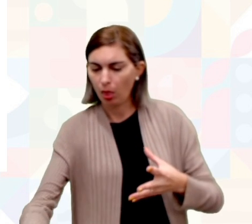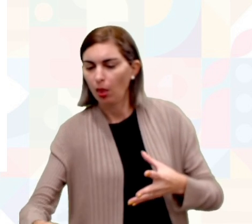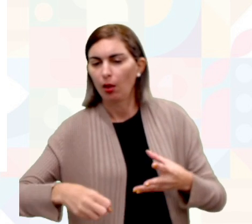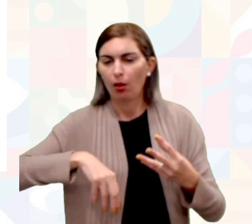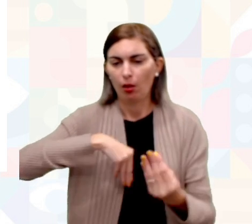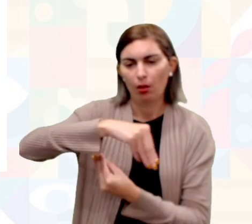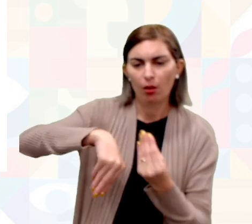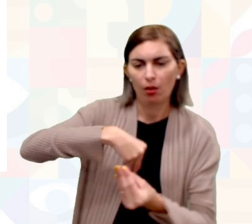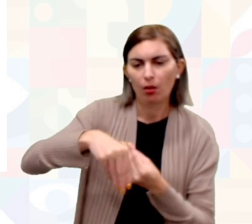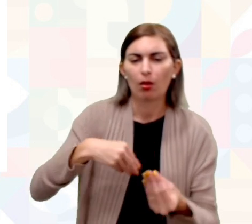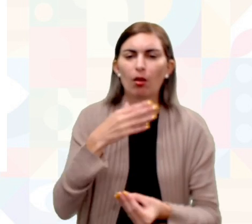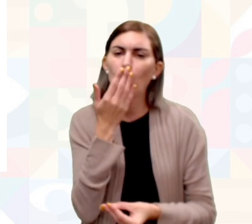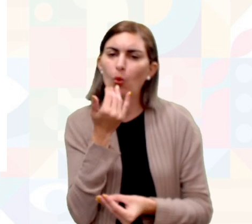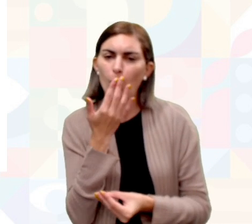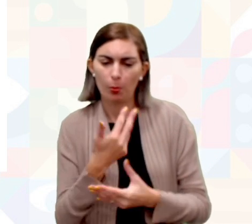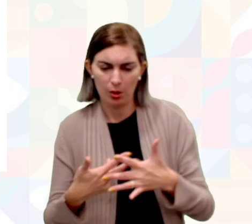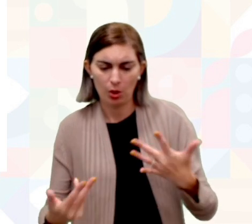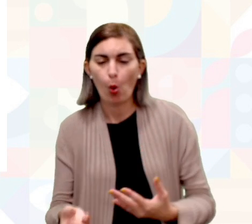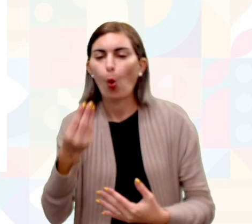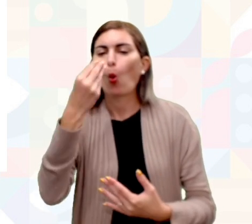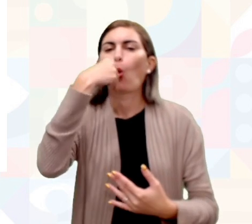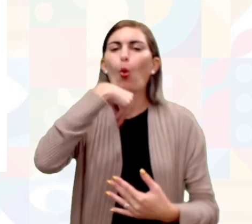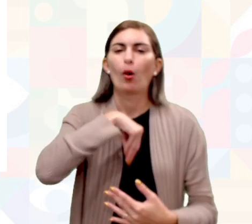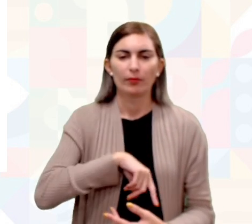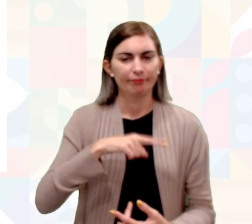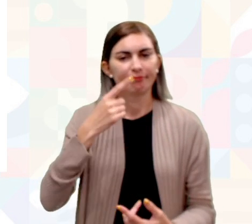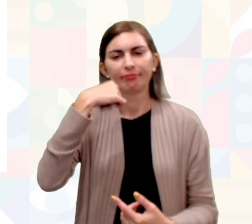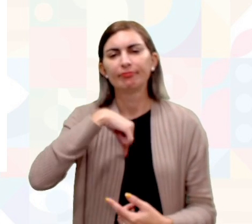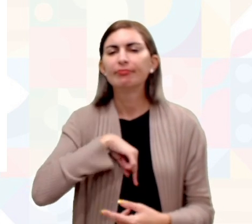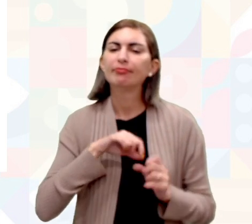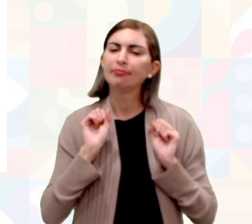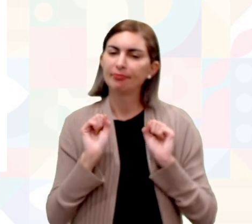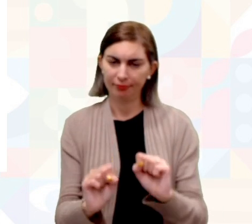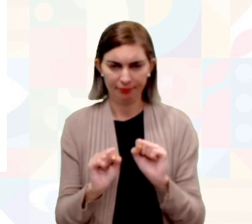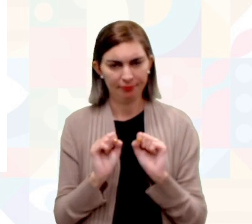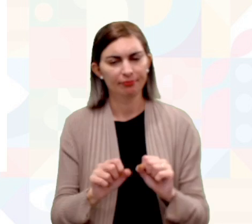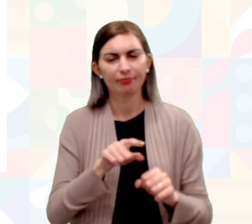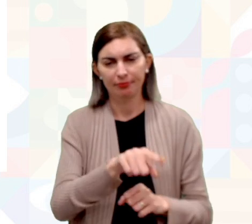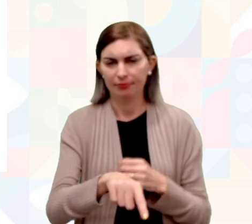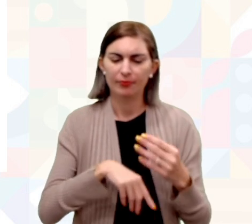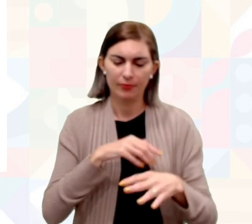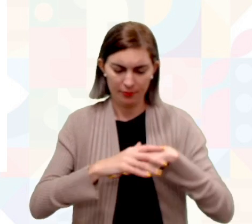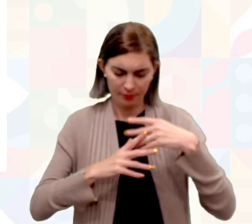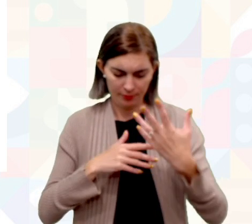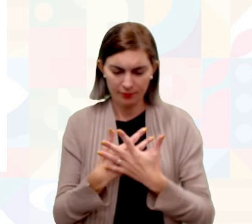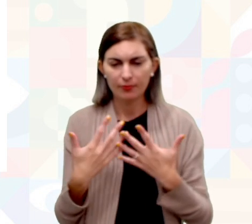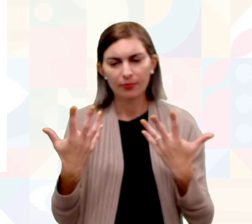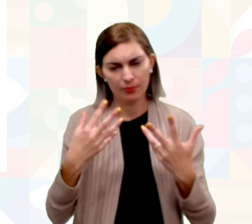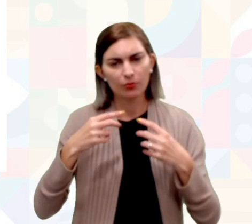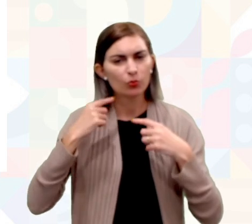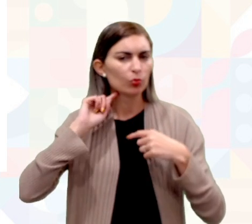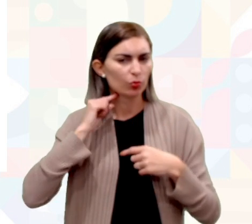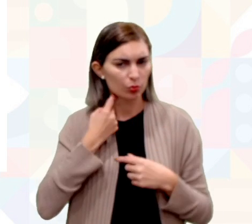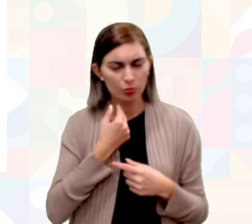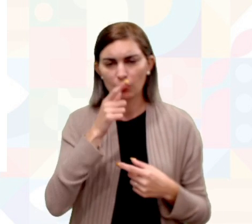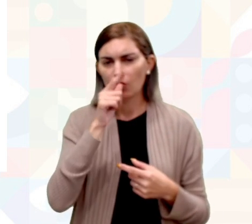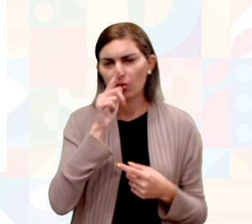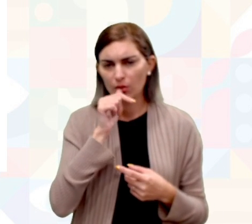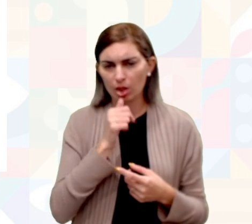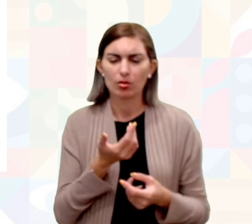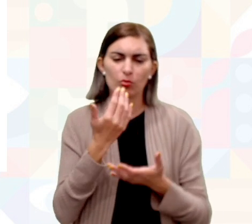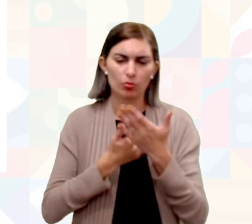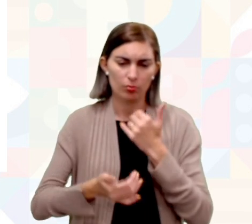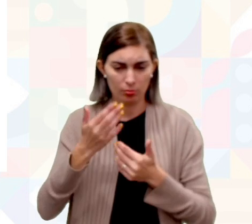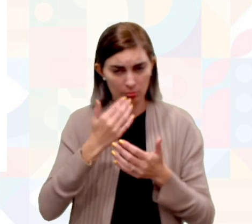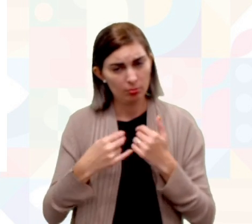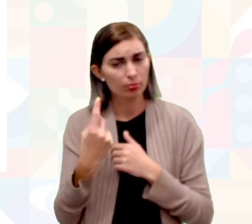essa intoxicação por via digestiva, tá certo? Esse produto que ele está manuseando, ele pode contaminar tanto a água quanto a alimentação do